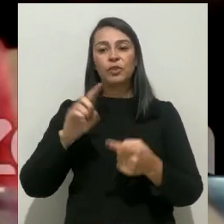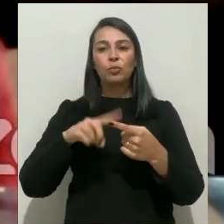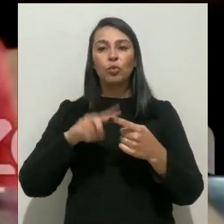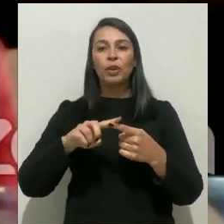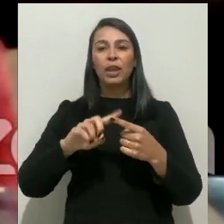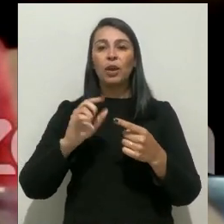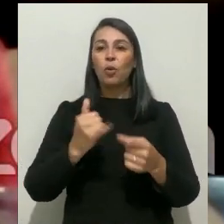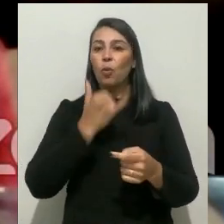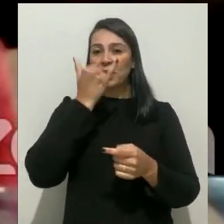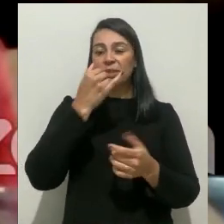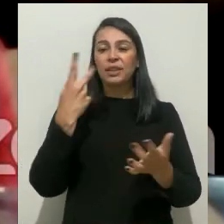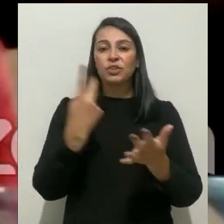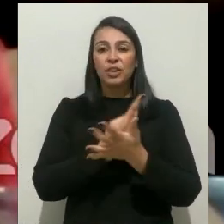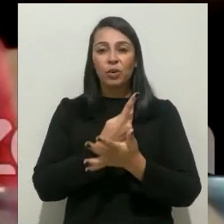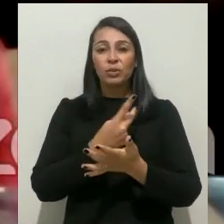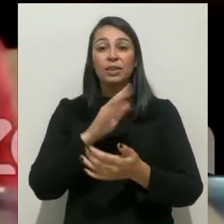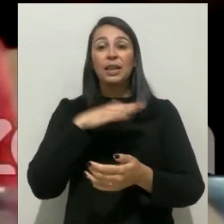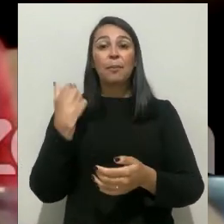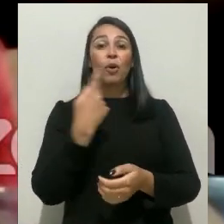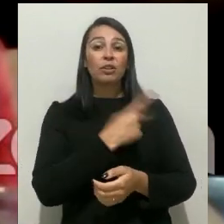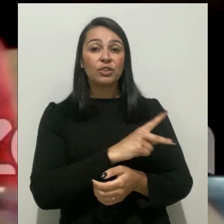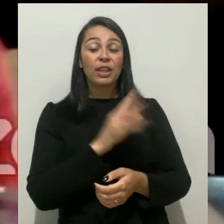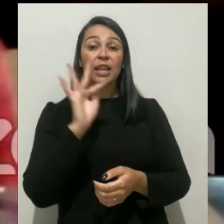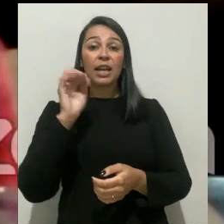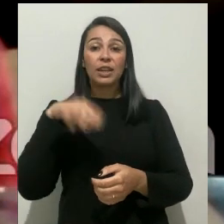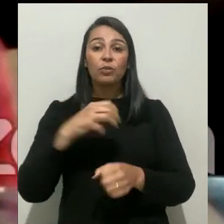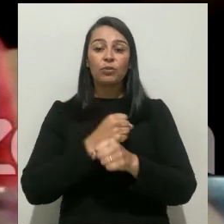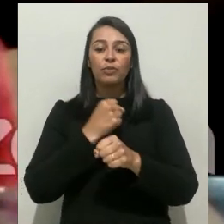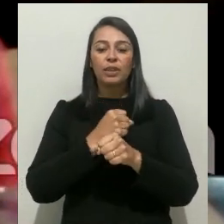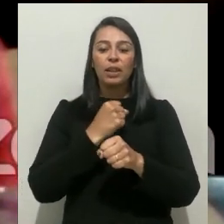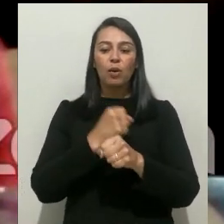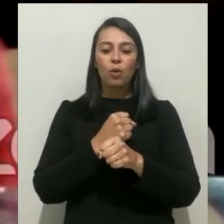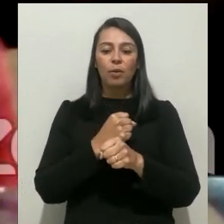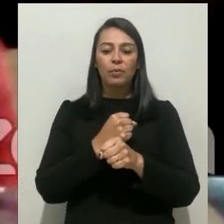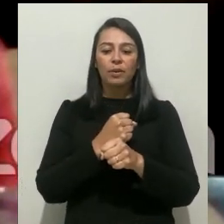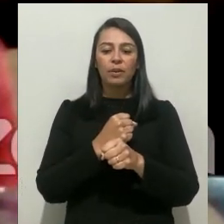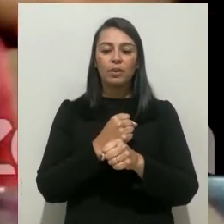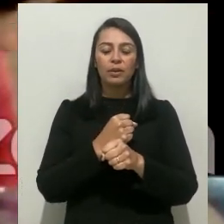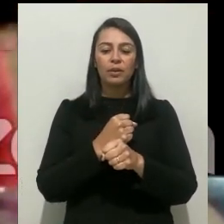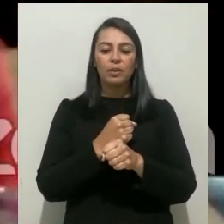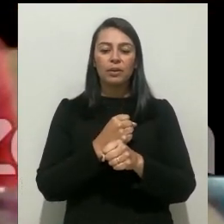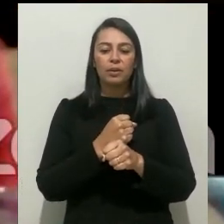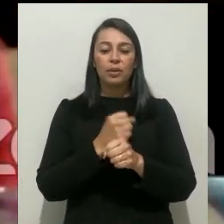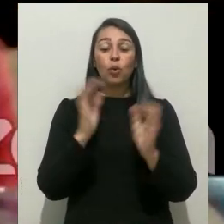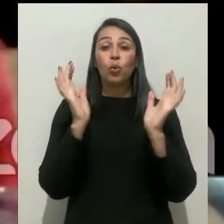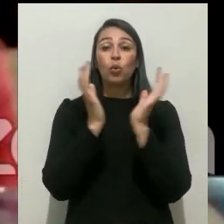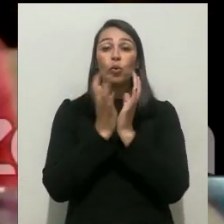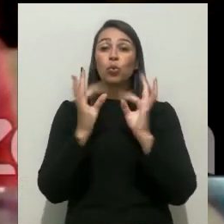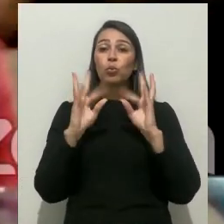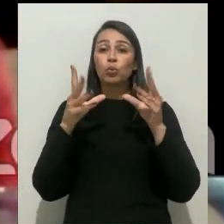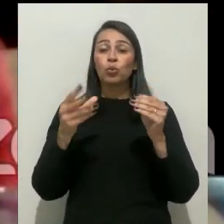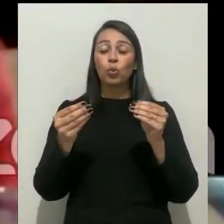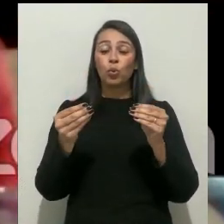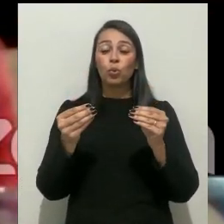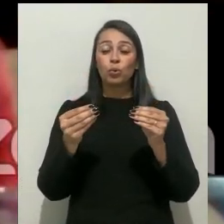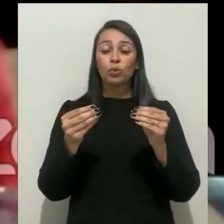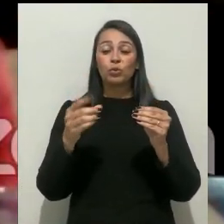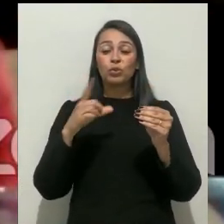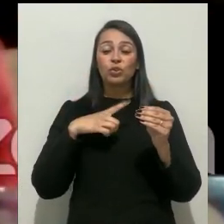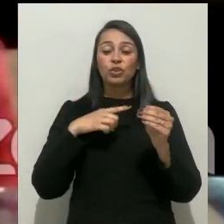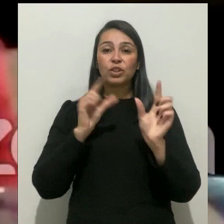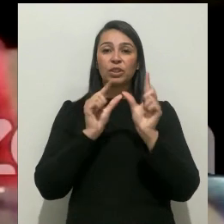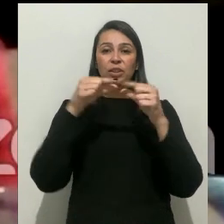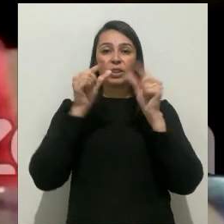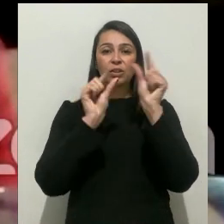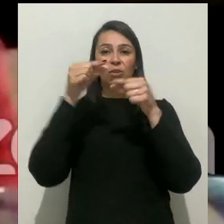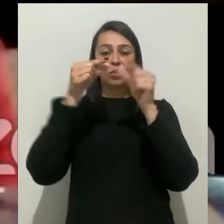obra seria a morte dele. No final da obra, quando ele estava colocando, a equipe toda colocando os